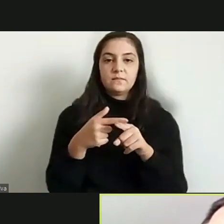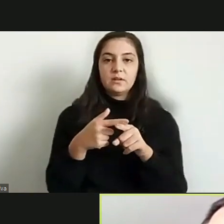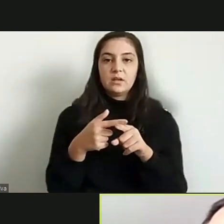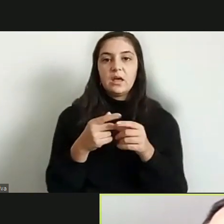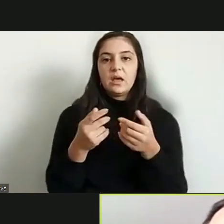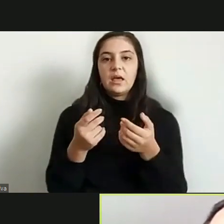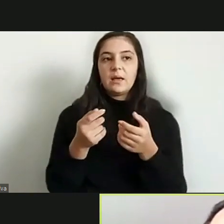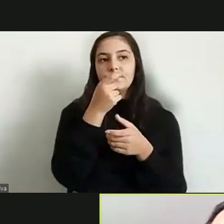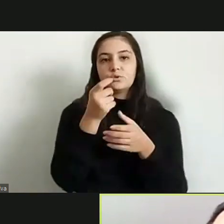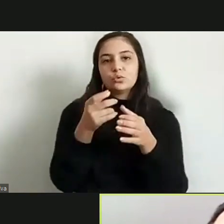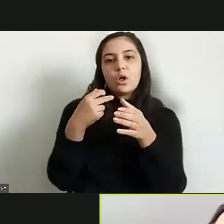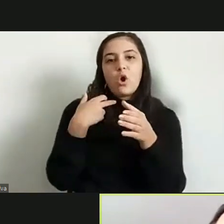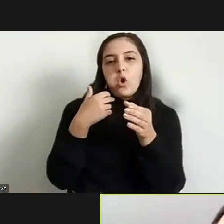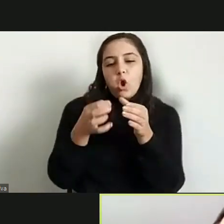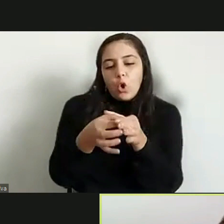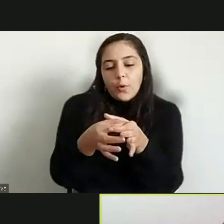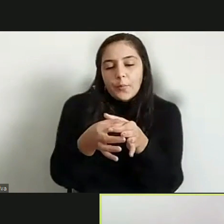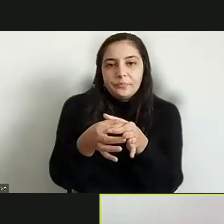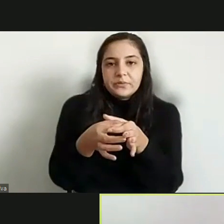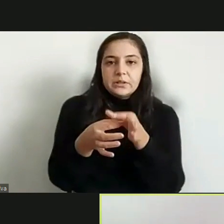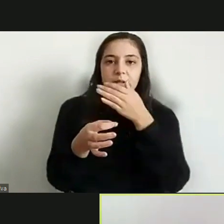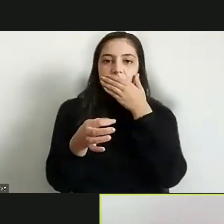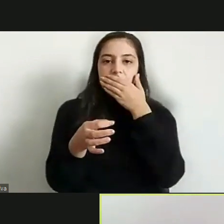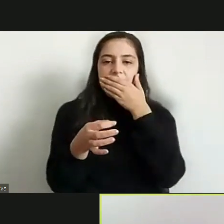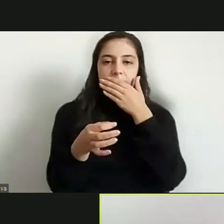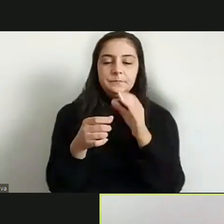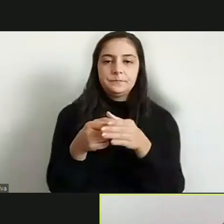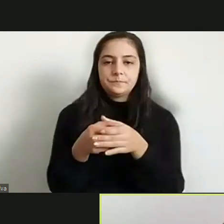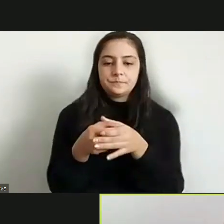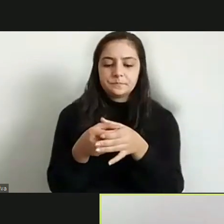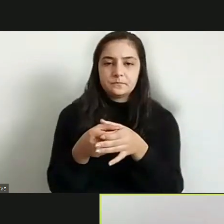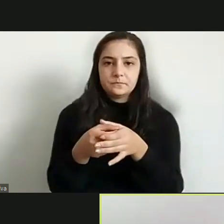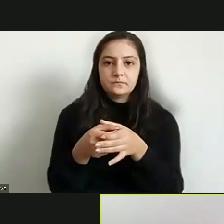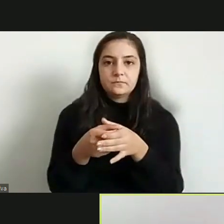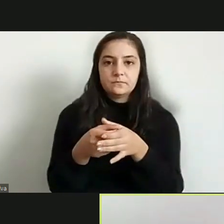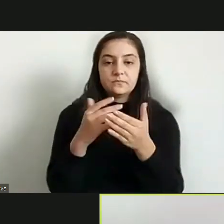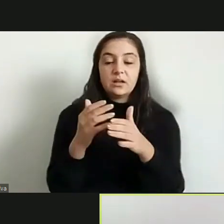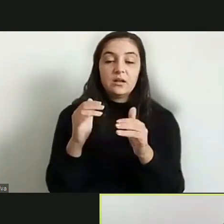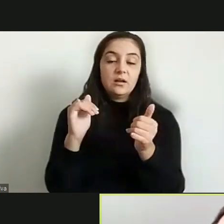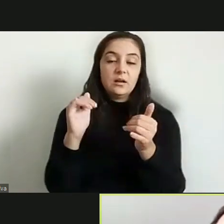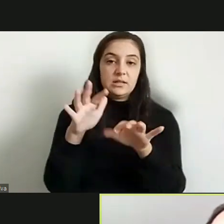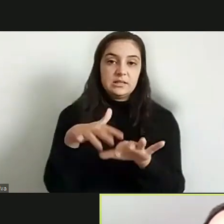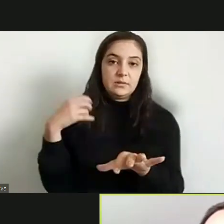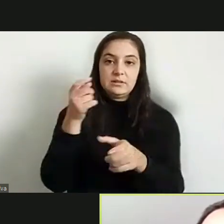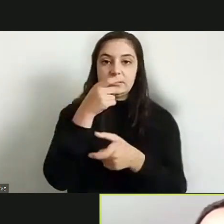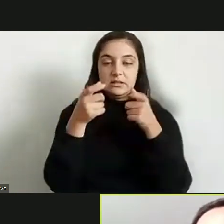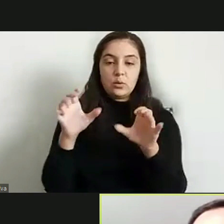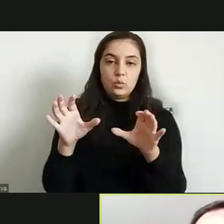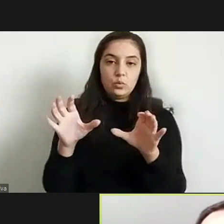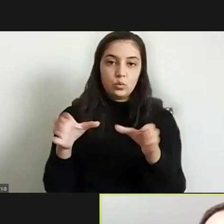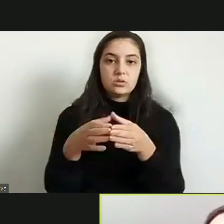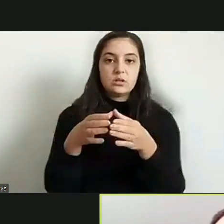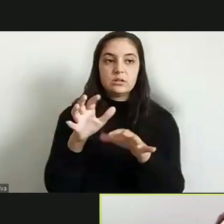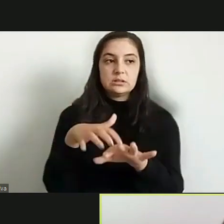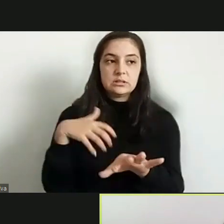mini-públicos. A família dos mini-públicos, dentro tem as assembleias de cidadãos, conselhos de cidadãos, painéis